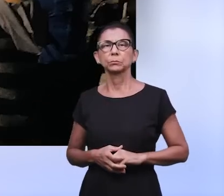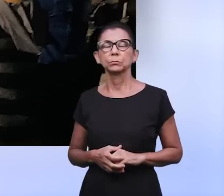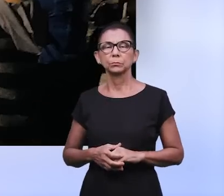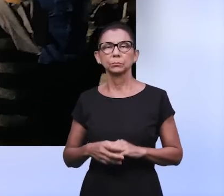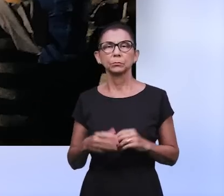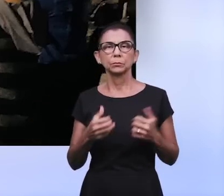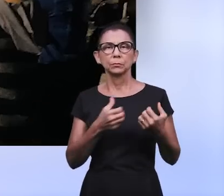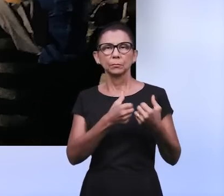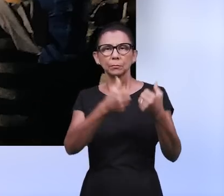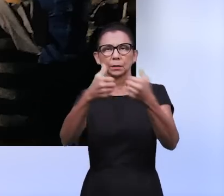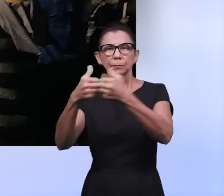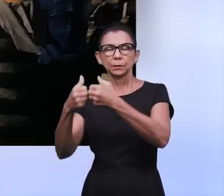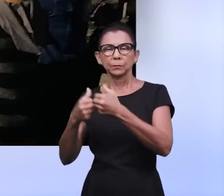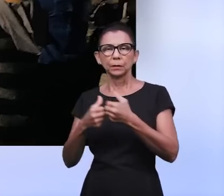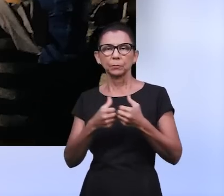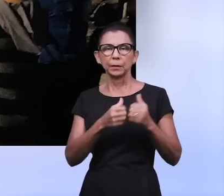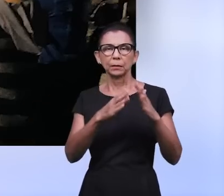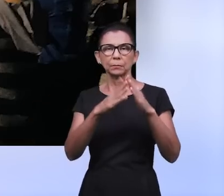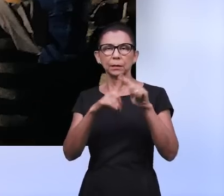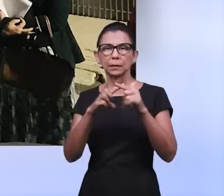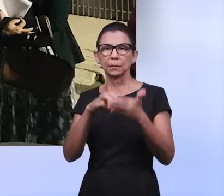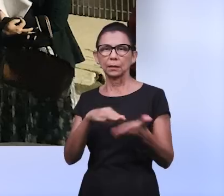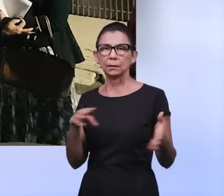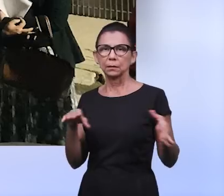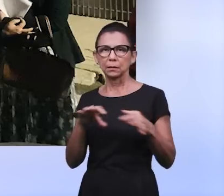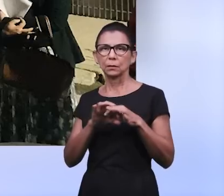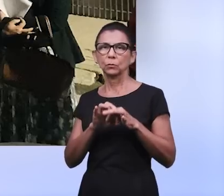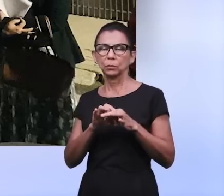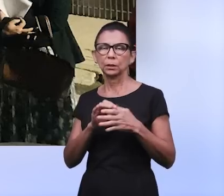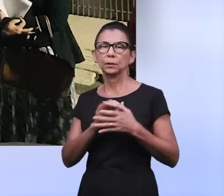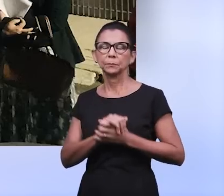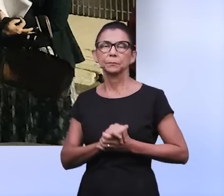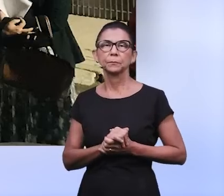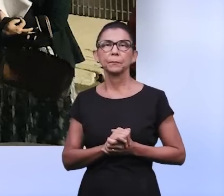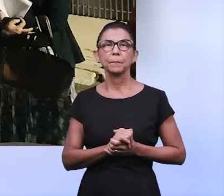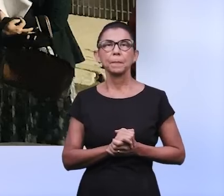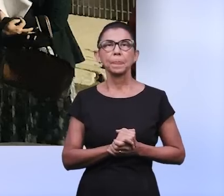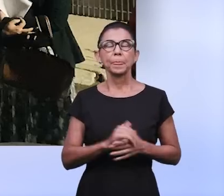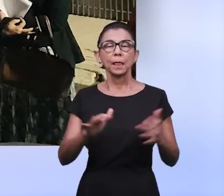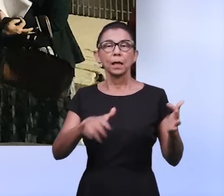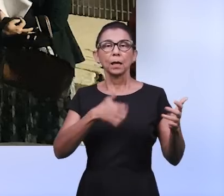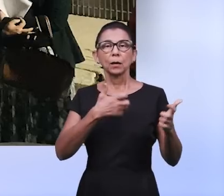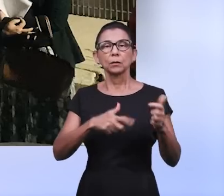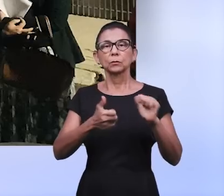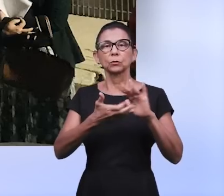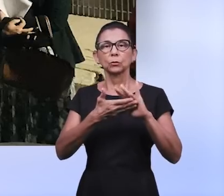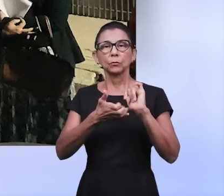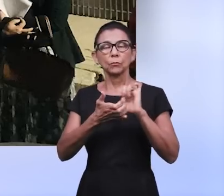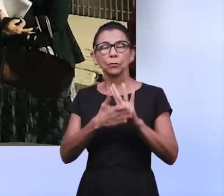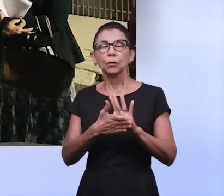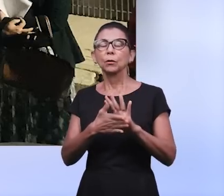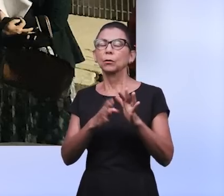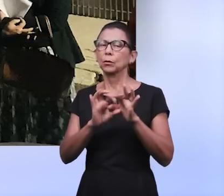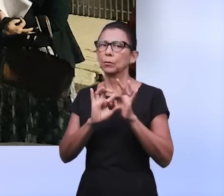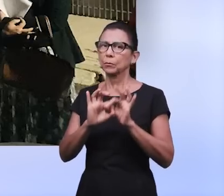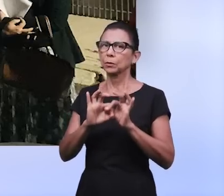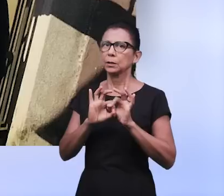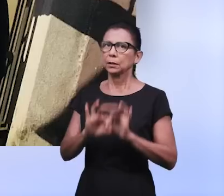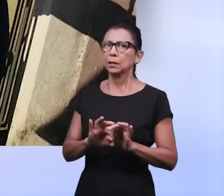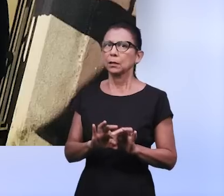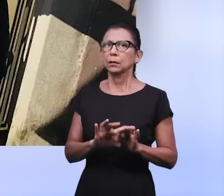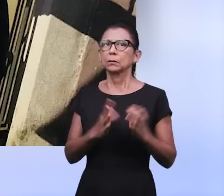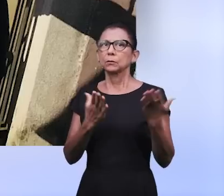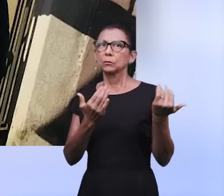da ICM Vila Rica um trabalho ali também de serenata com os jovens. Um momento ali também muito especial, de comunhão, a qual os